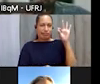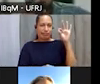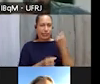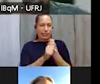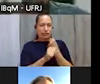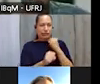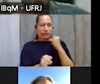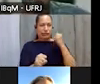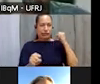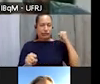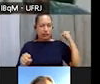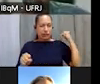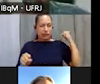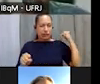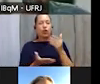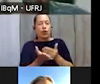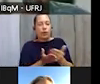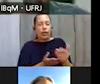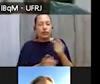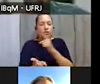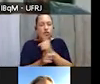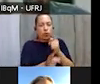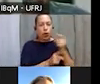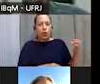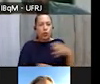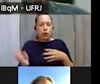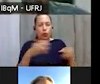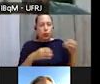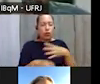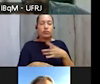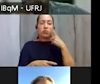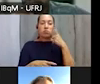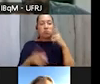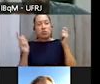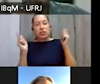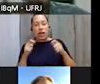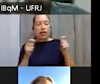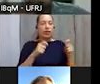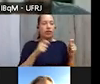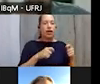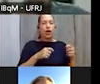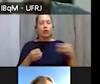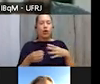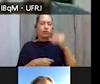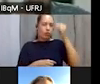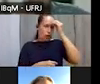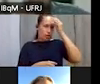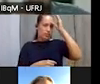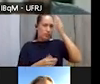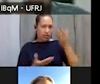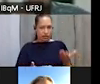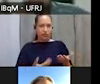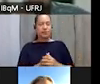novas descobertas, de novas possibilidades, de novos mundos que vão vir aí do conhecimento e que nós temos que nos preparar,